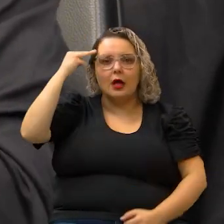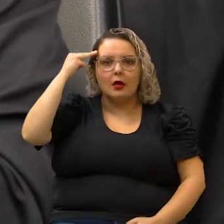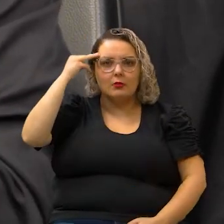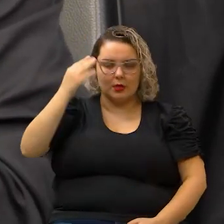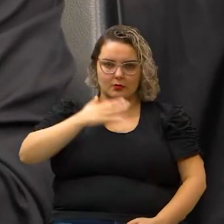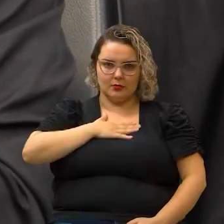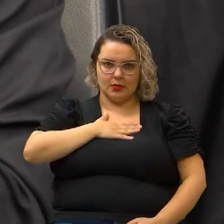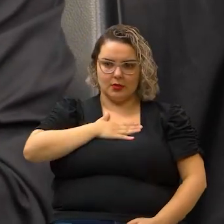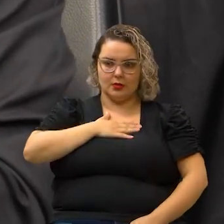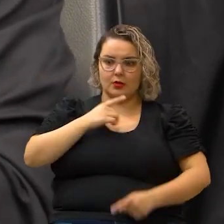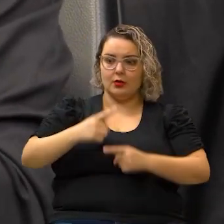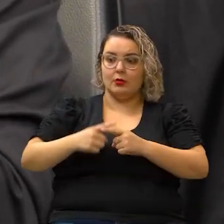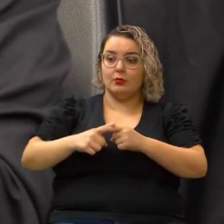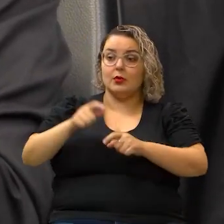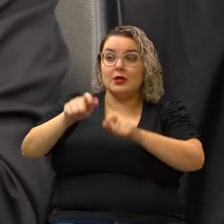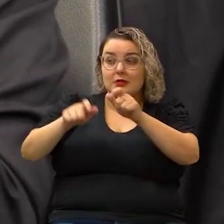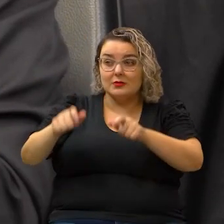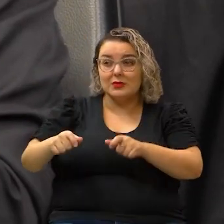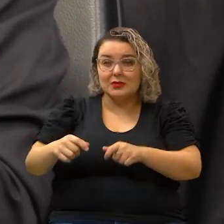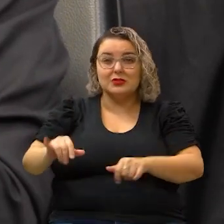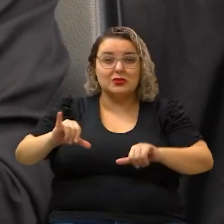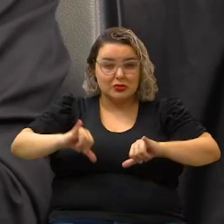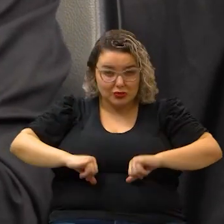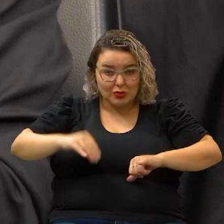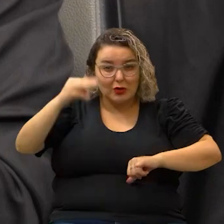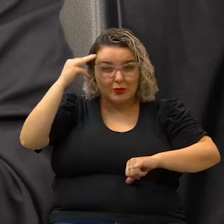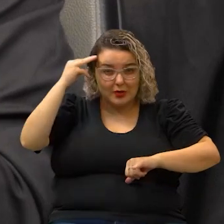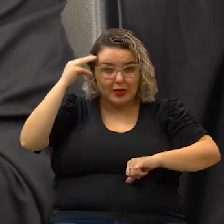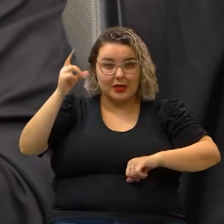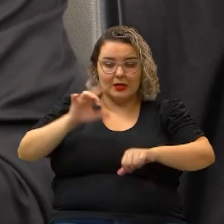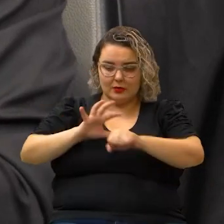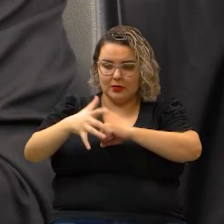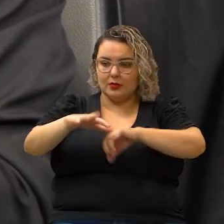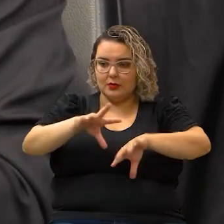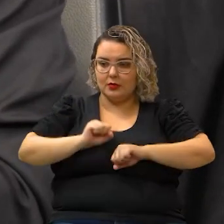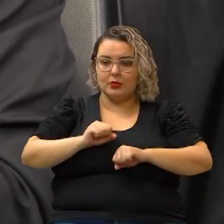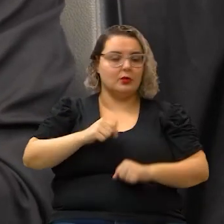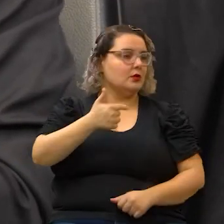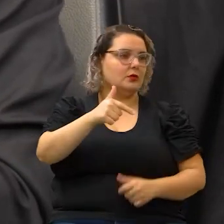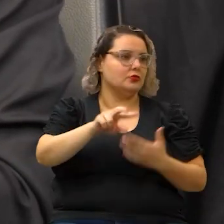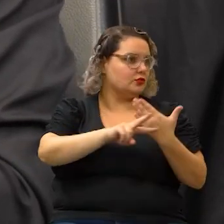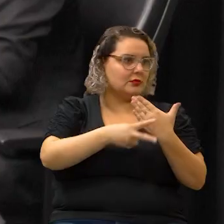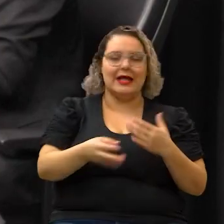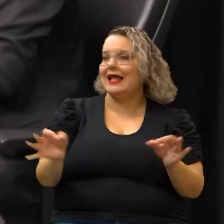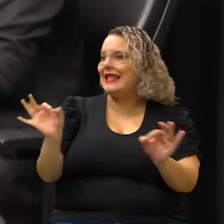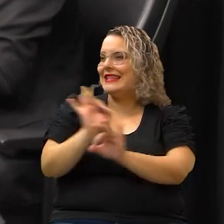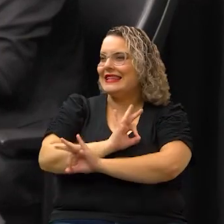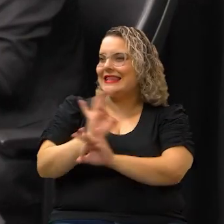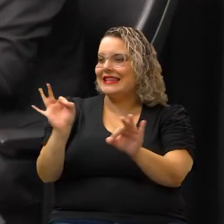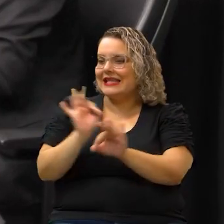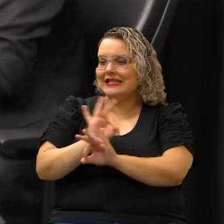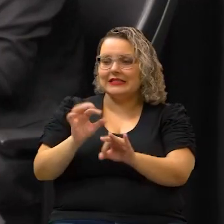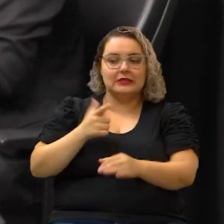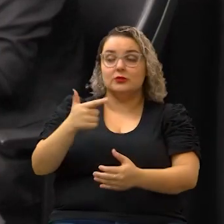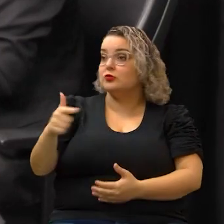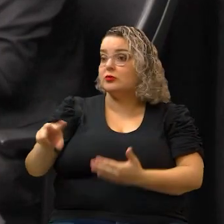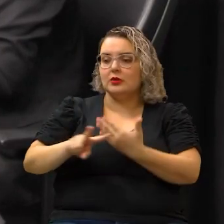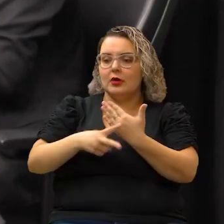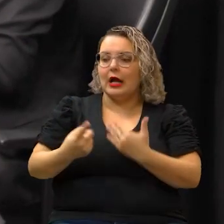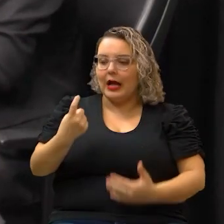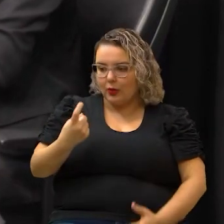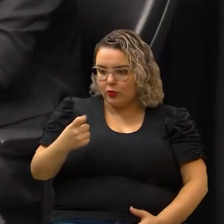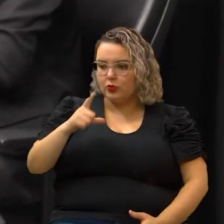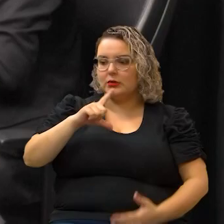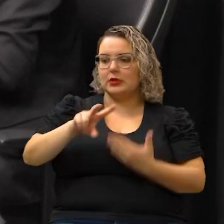a minha memória. Sim. Porque as pessoas sofrem com a memória. As pessoas que têm Covid sofrem. O senhor não ficou com esse tipo de sequela? Absolutamente nada. Eu não tenho